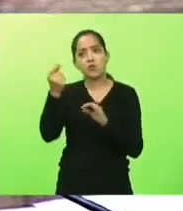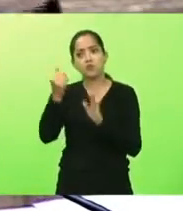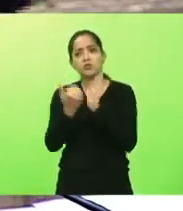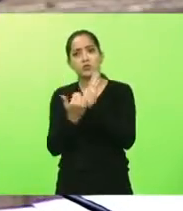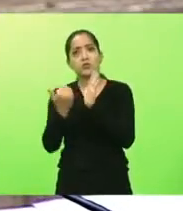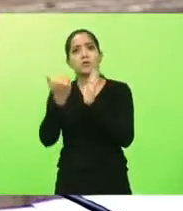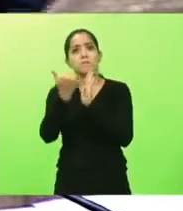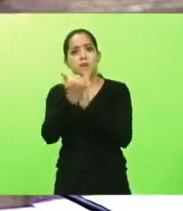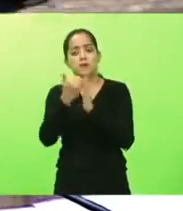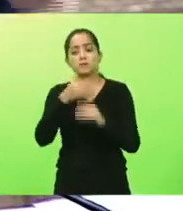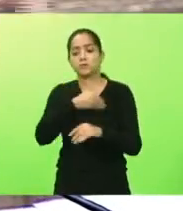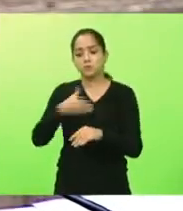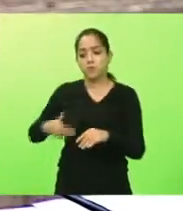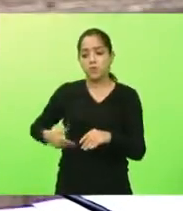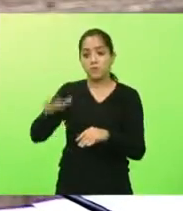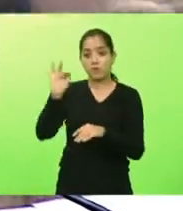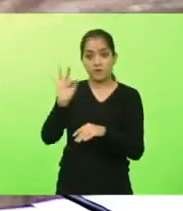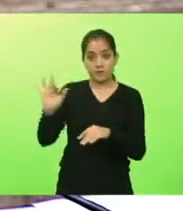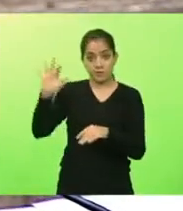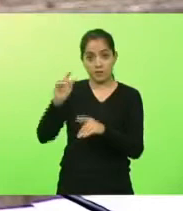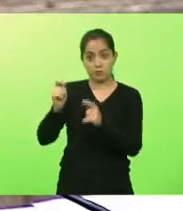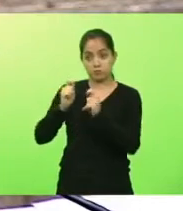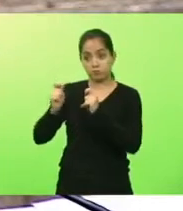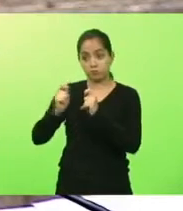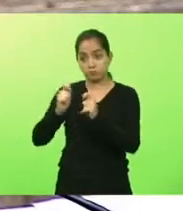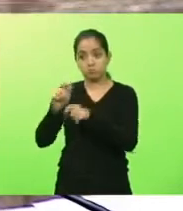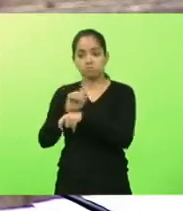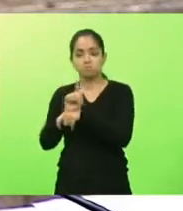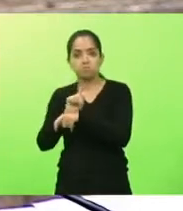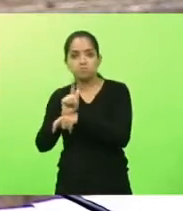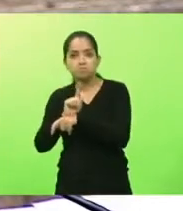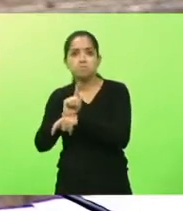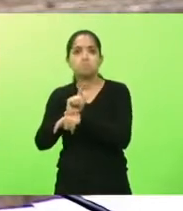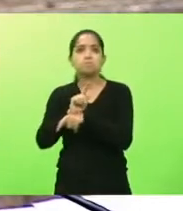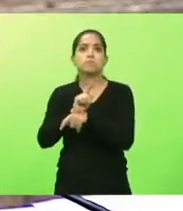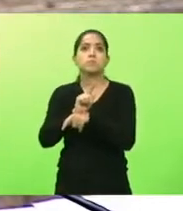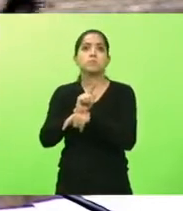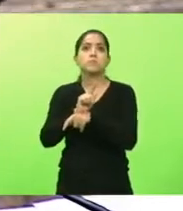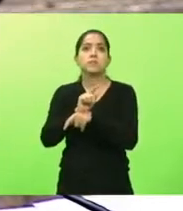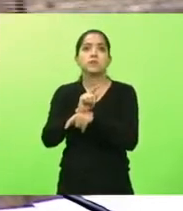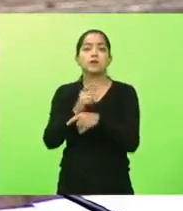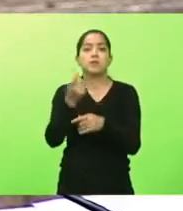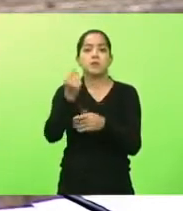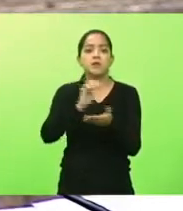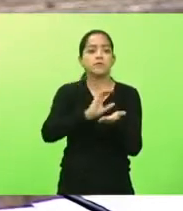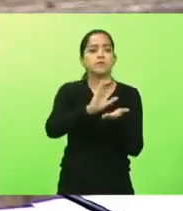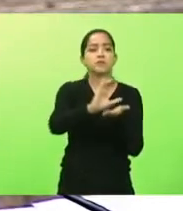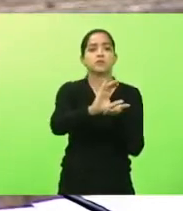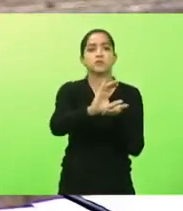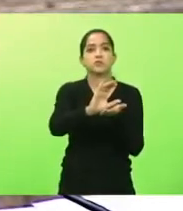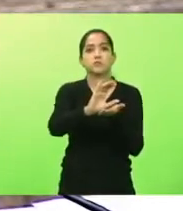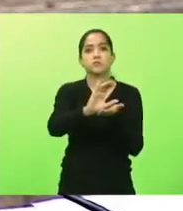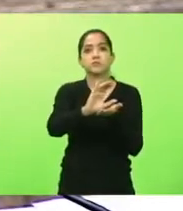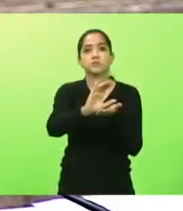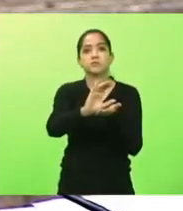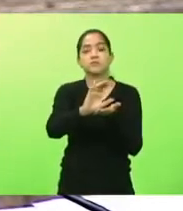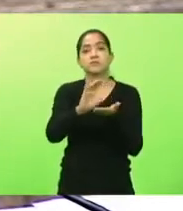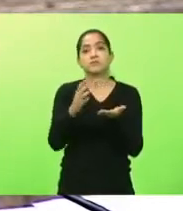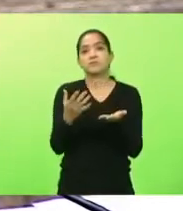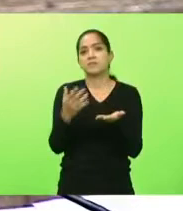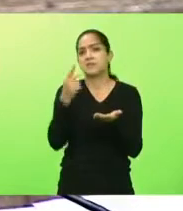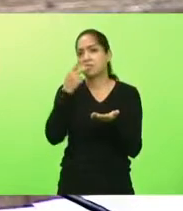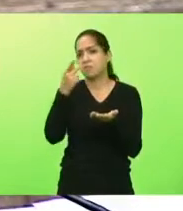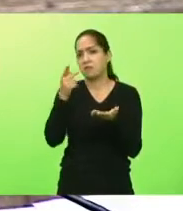O governo federal estava economizando, fazendo gestão para investir em outras coisas. Infelizmente, aconteceu a pandemia e está mandando para isso. Ninguém vai